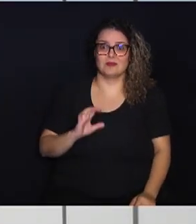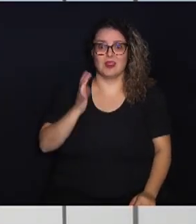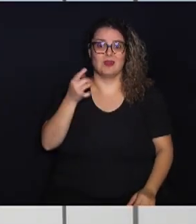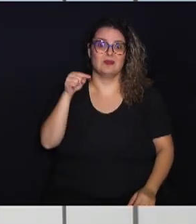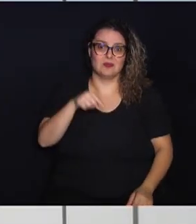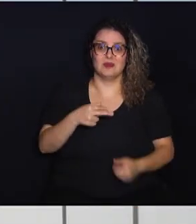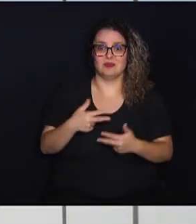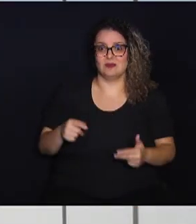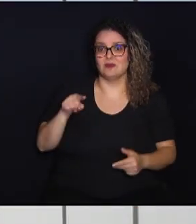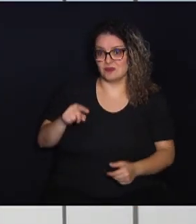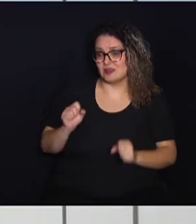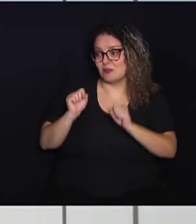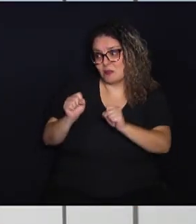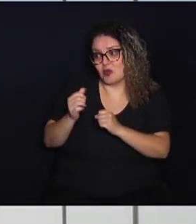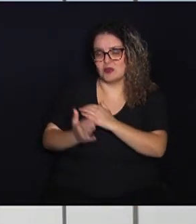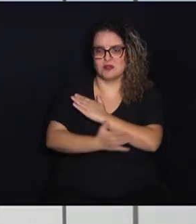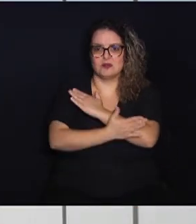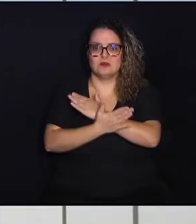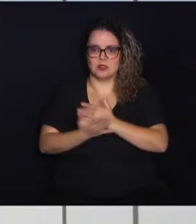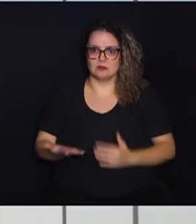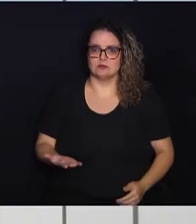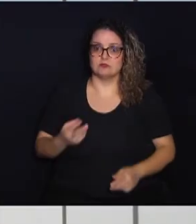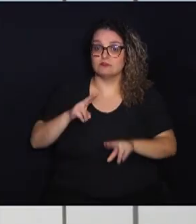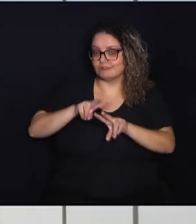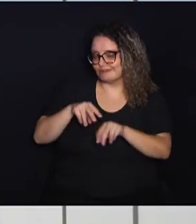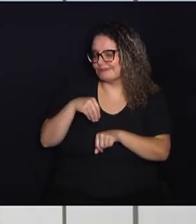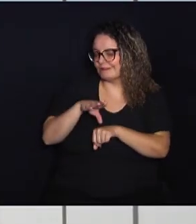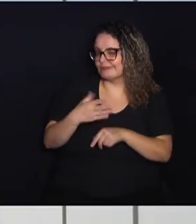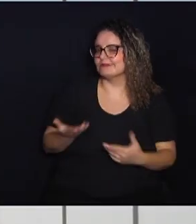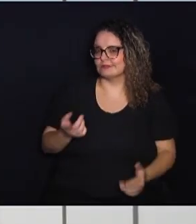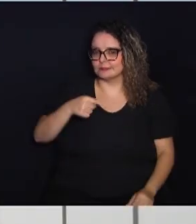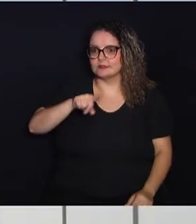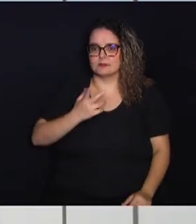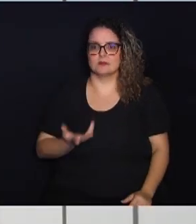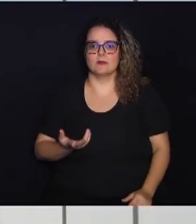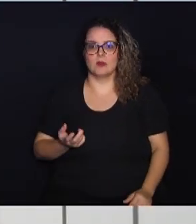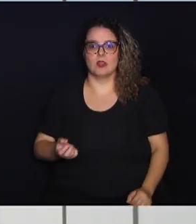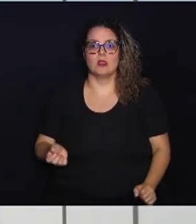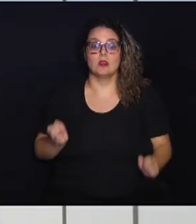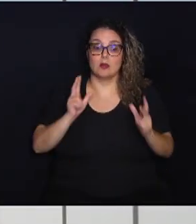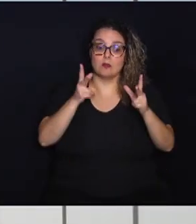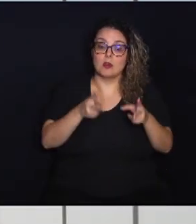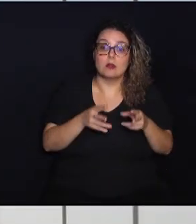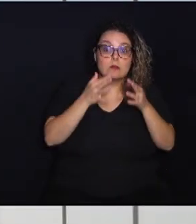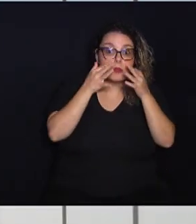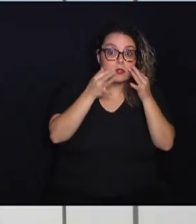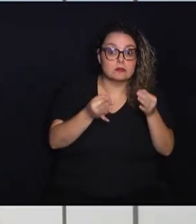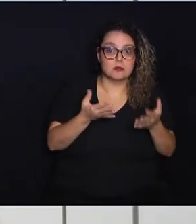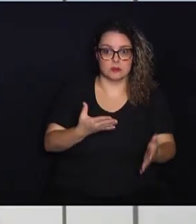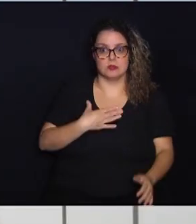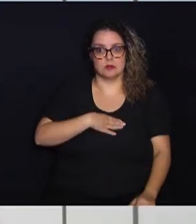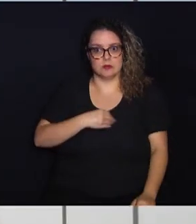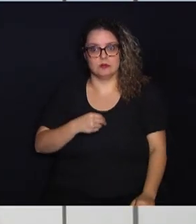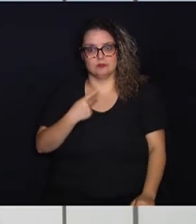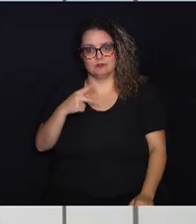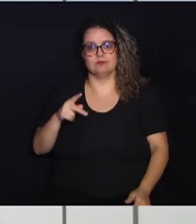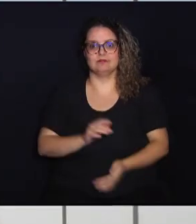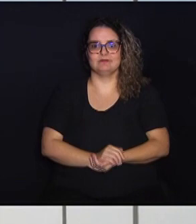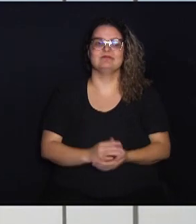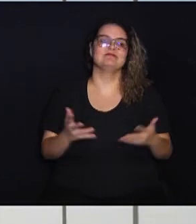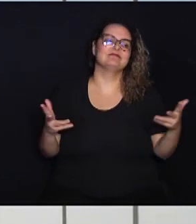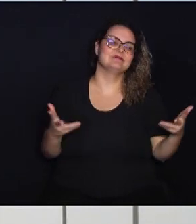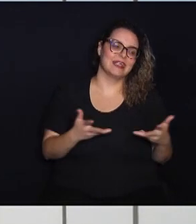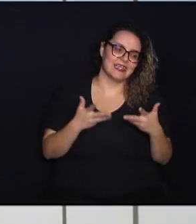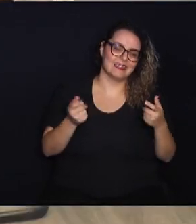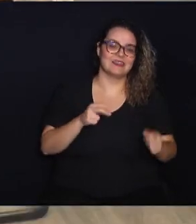você pode me ajudar? Então fica a dica para vocês de vocês sempre ficarem com esse olhar atento aos seus filhos.